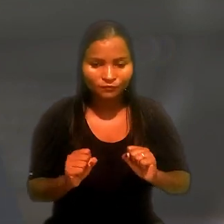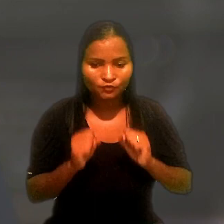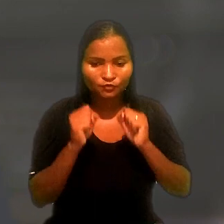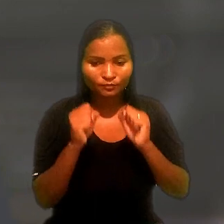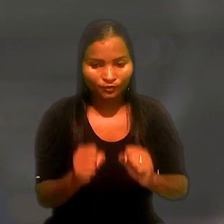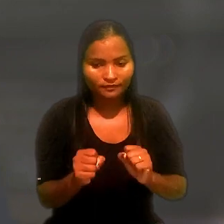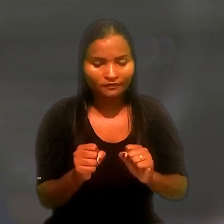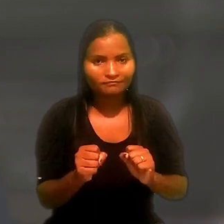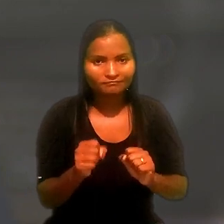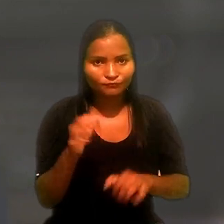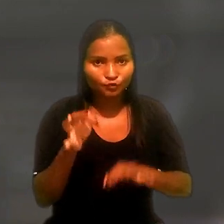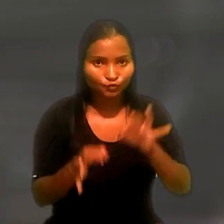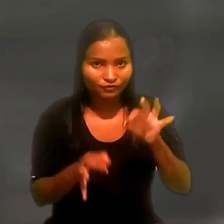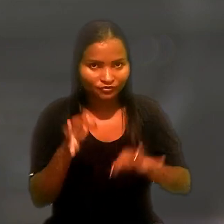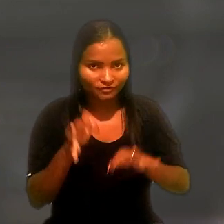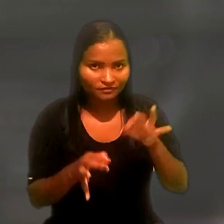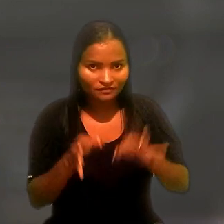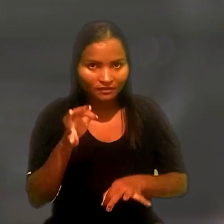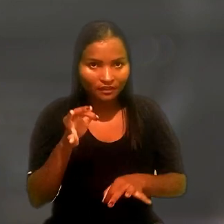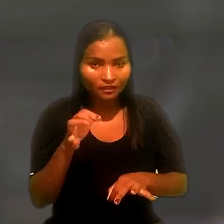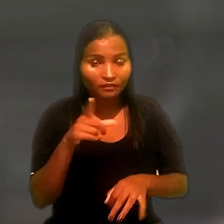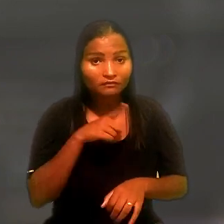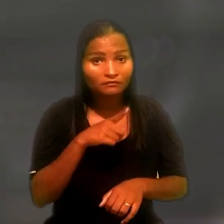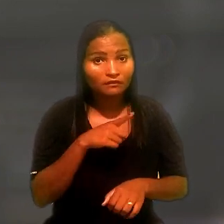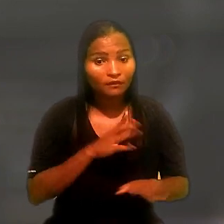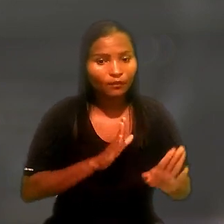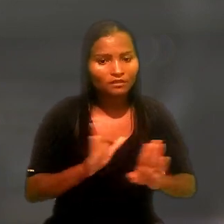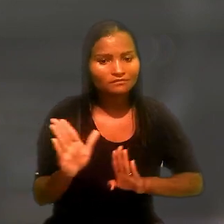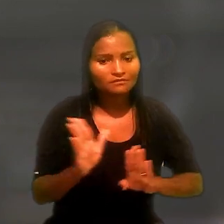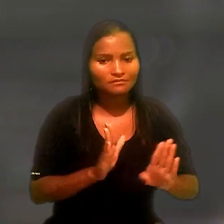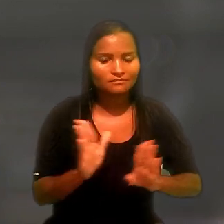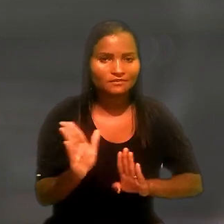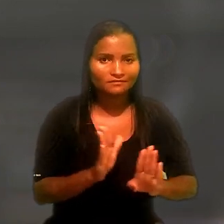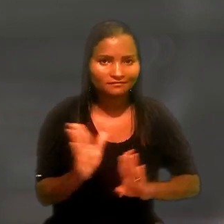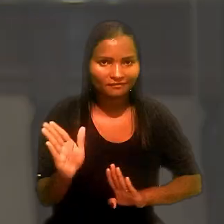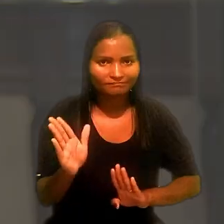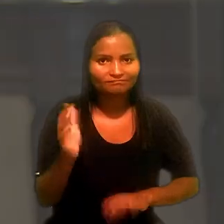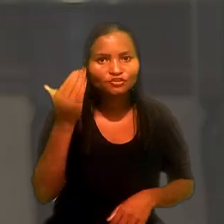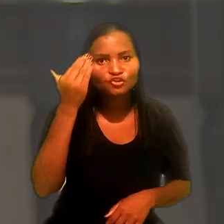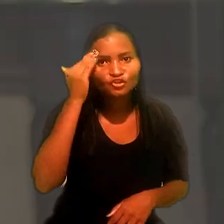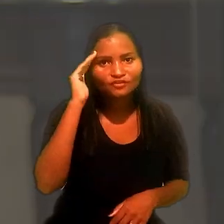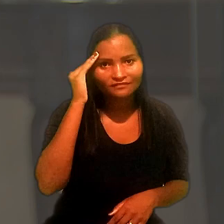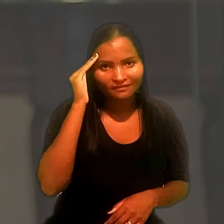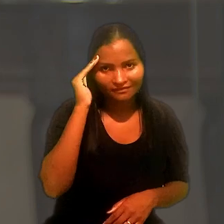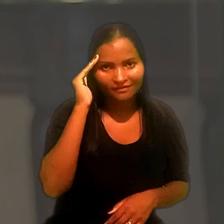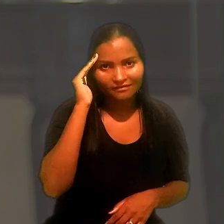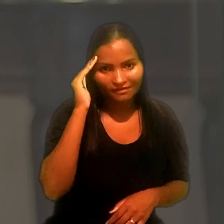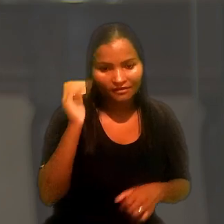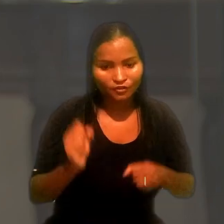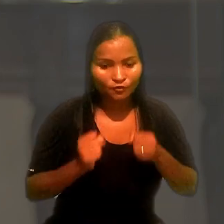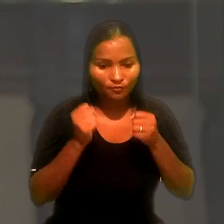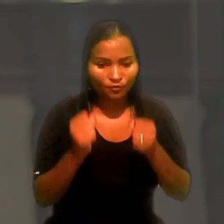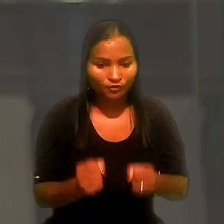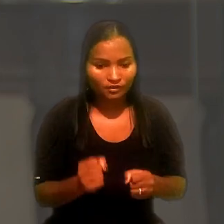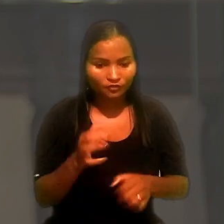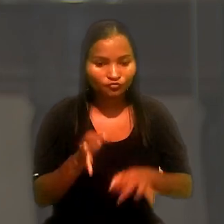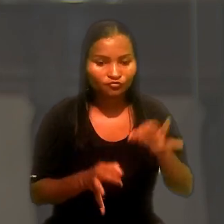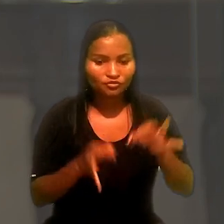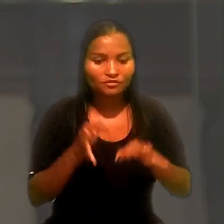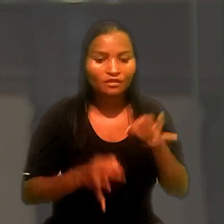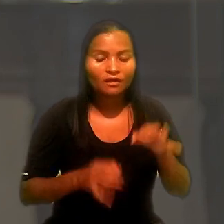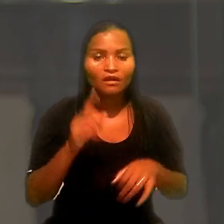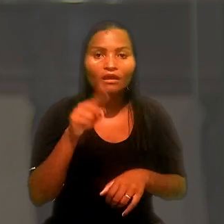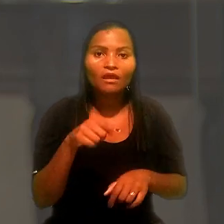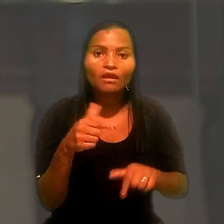poder no Poder Judiciário tenham a sensibilidade de entender que o Poder Judiciário